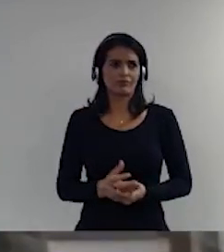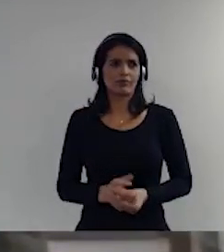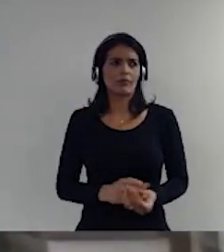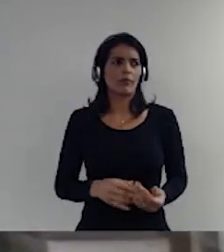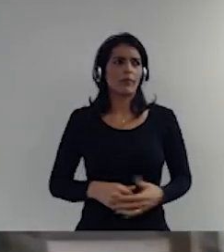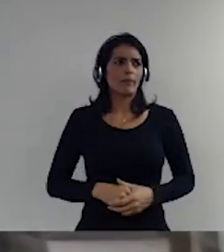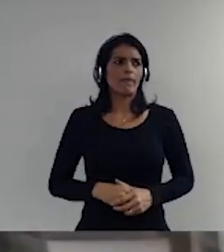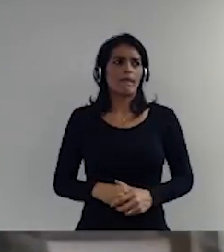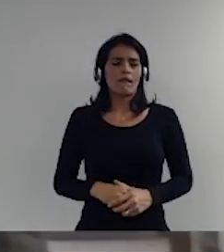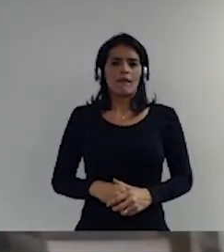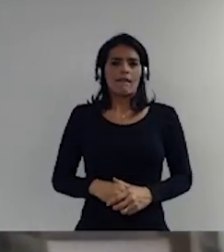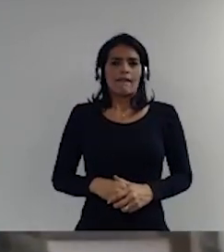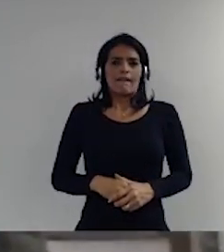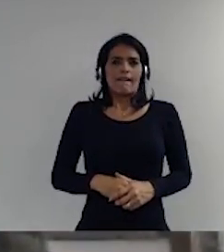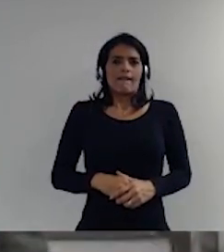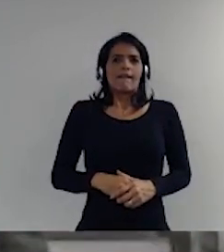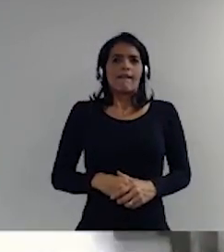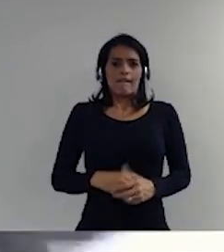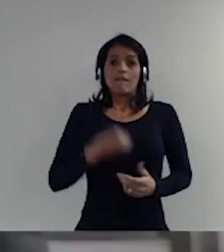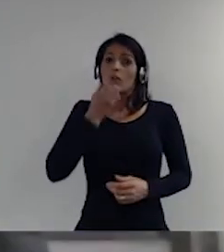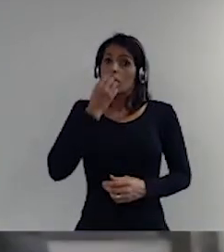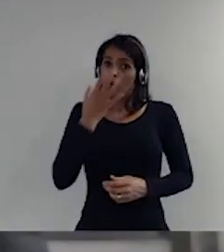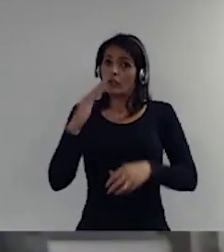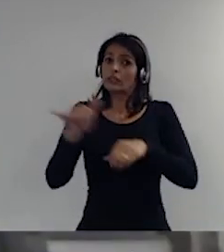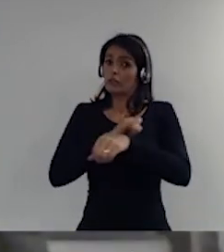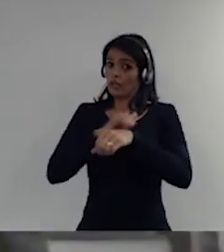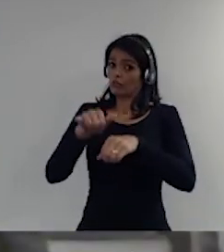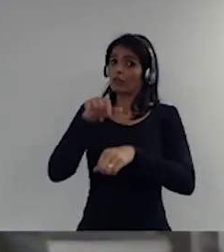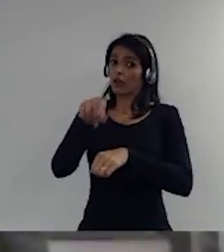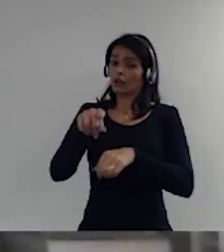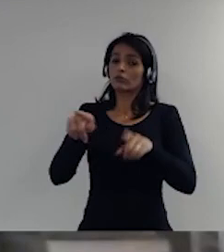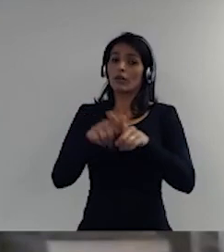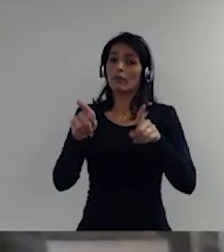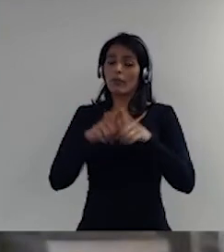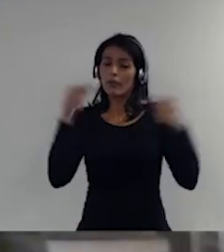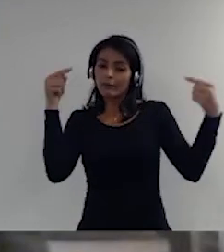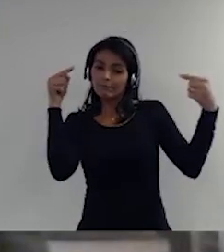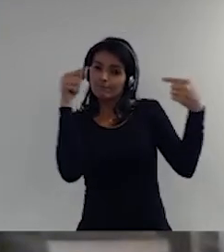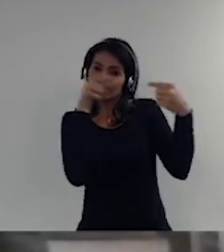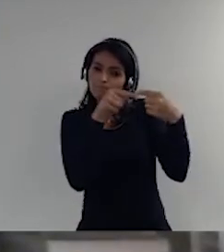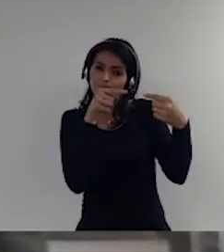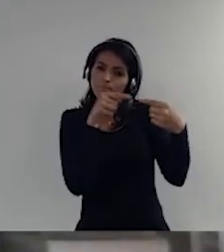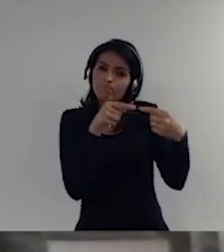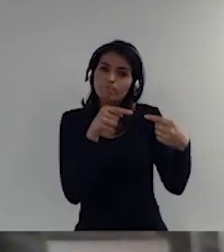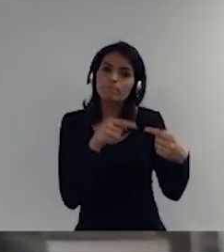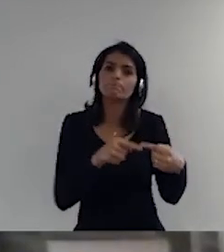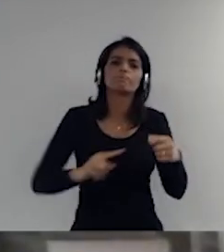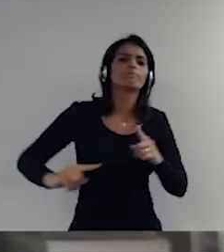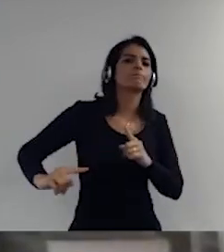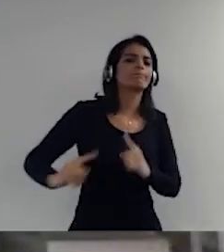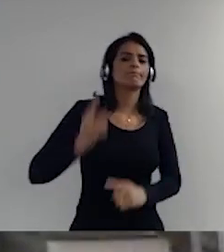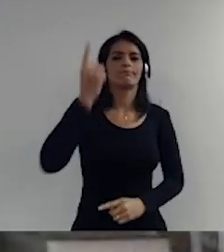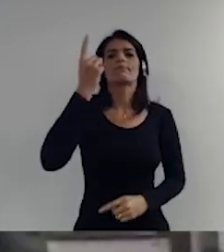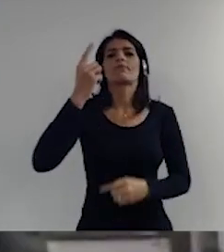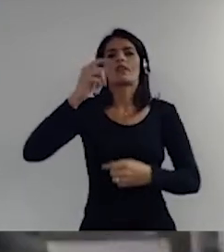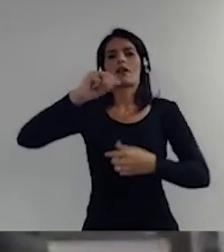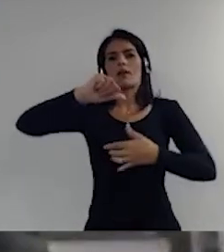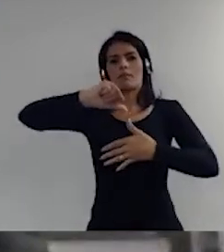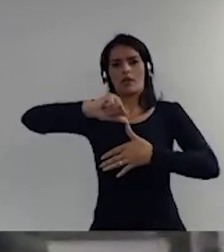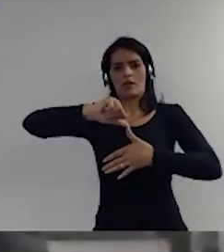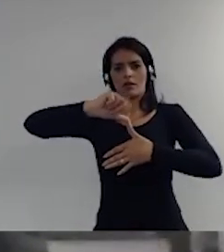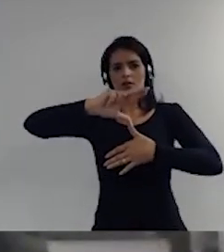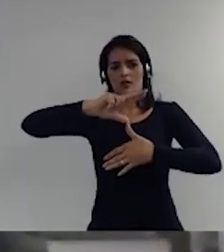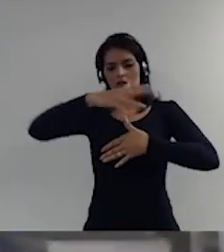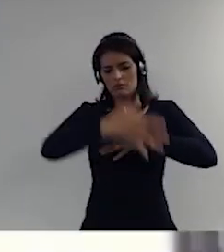bastante sábia, e para a admissibilidade, de modo pioneiro, na América Latina